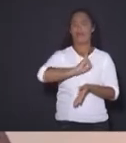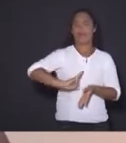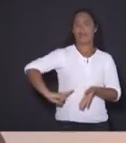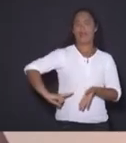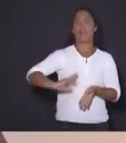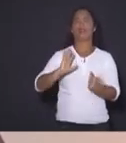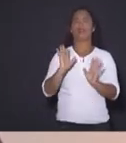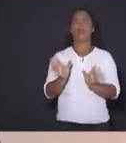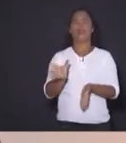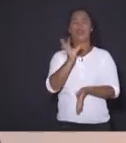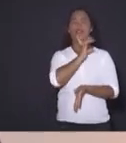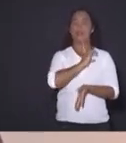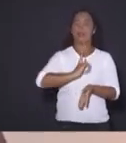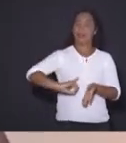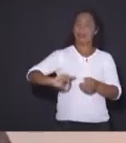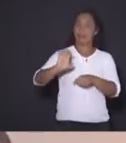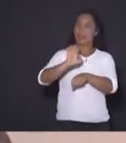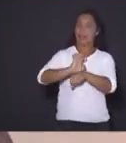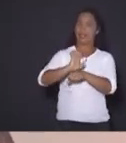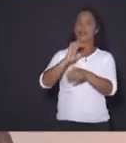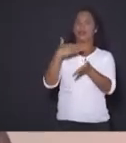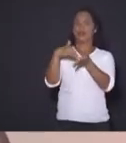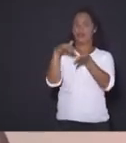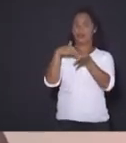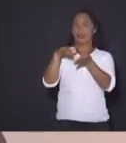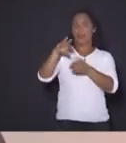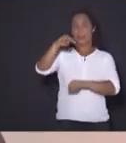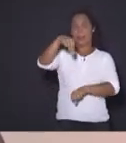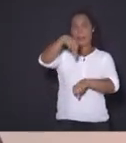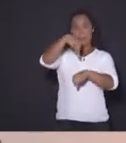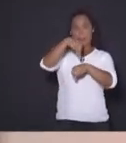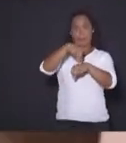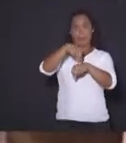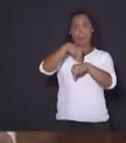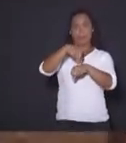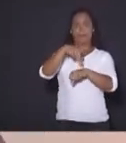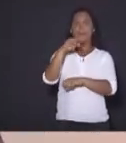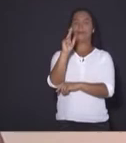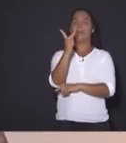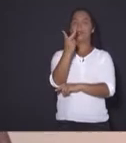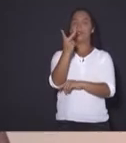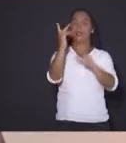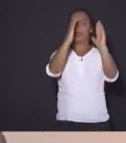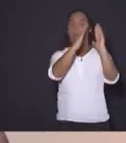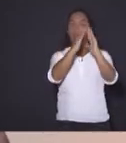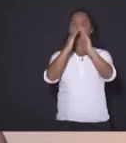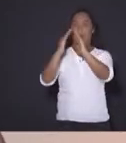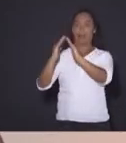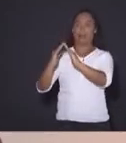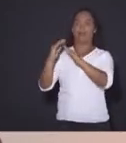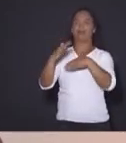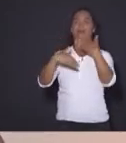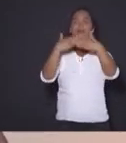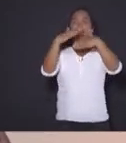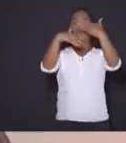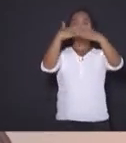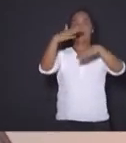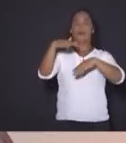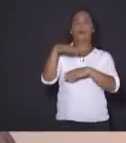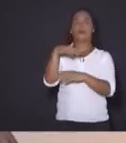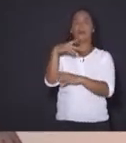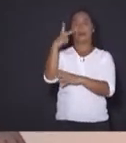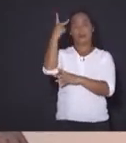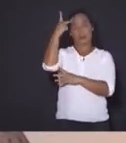deputado estadual foi secretário municipal de habilitação de habitação e desenvolvimento do município de são